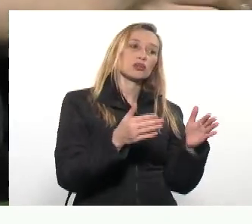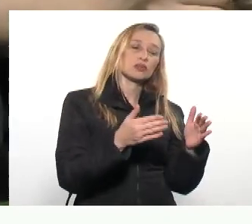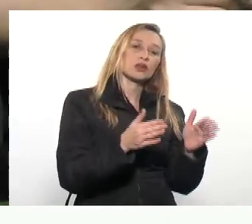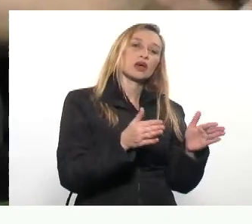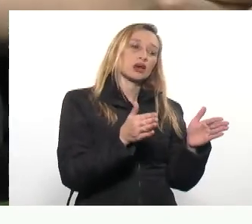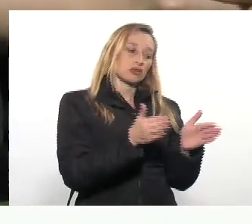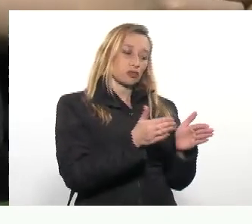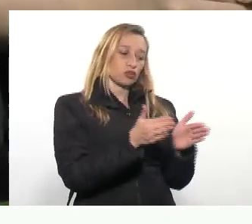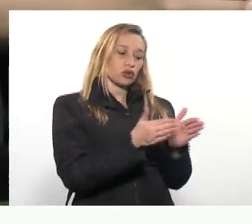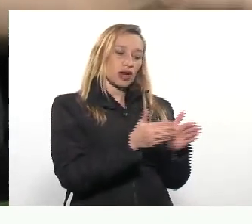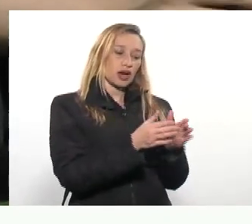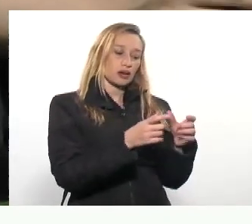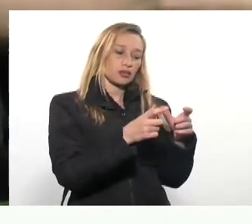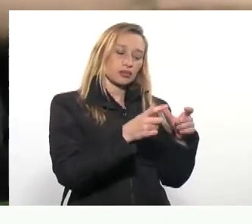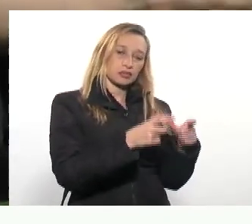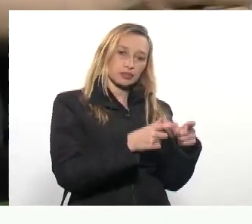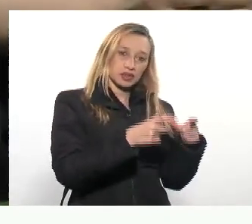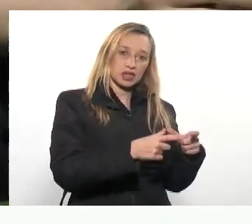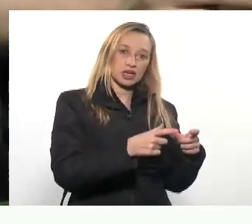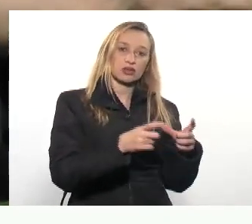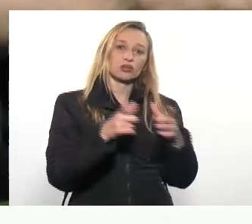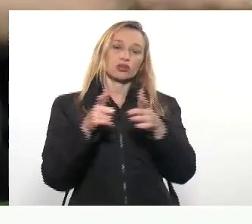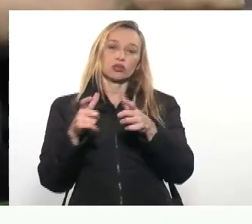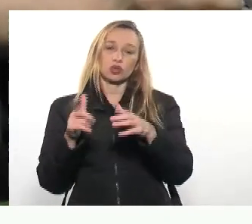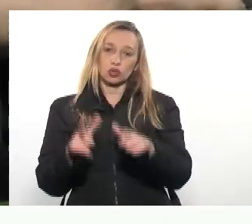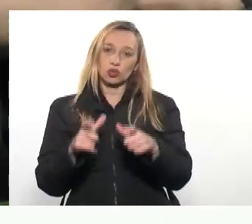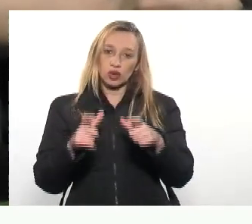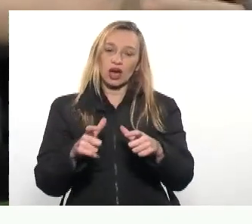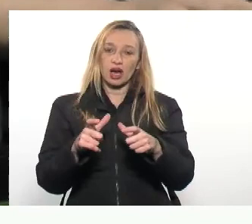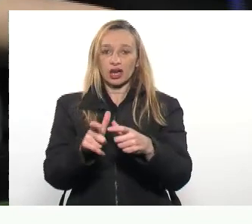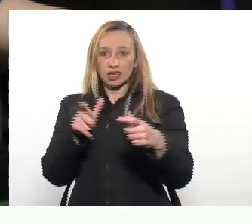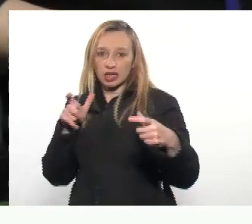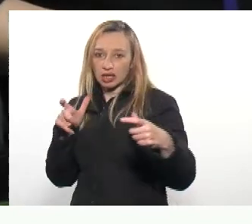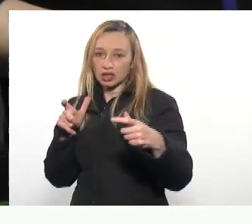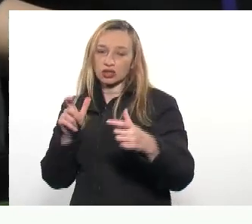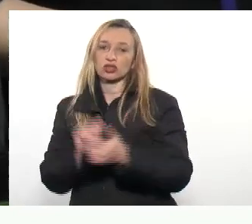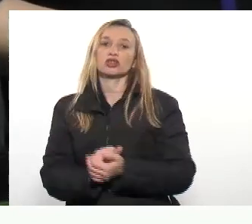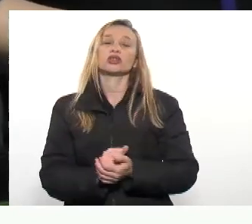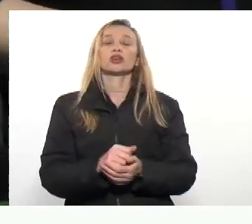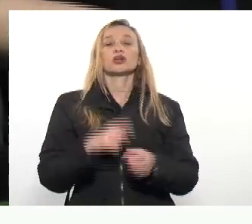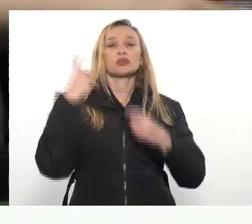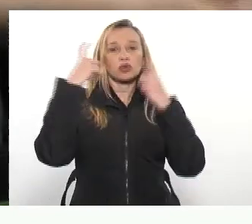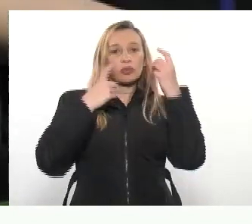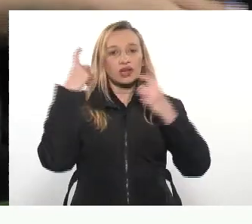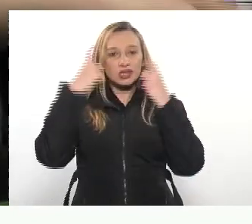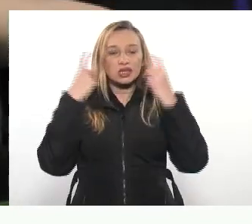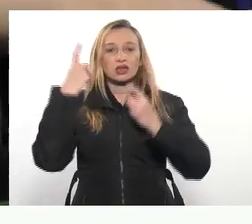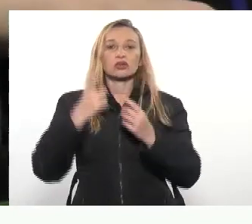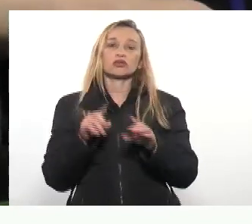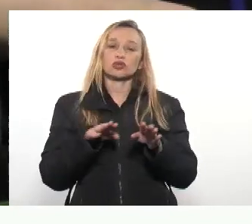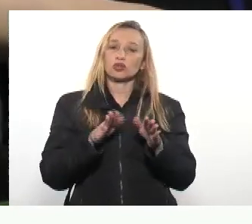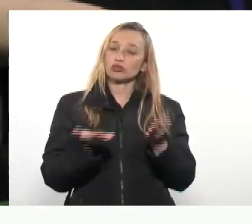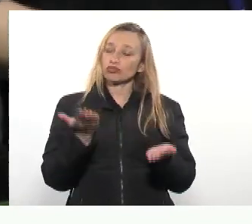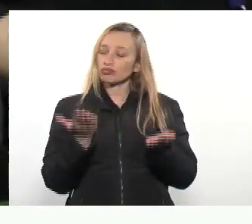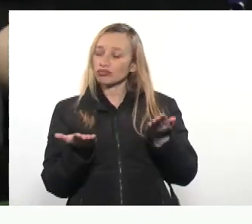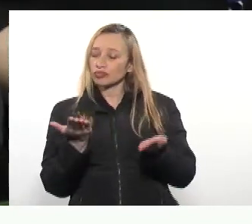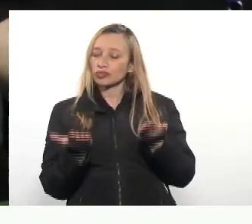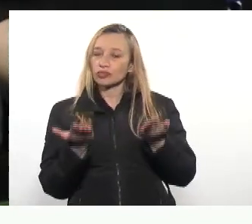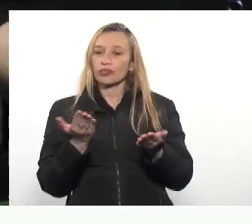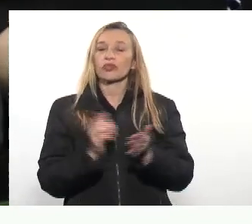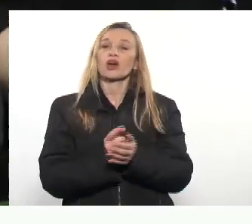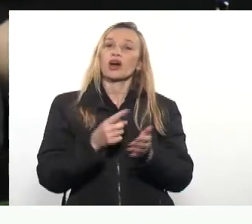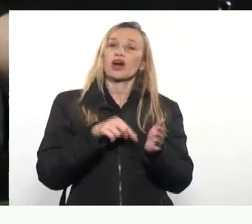empreendimento, evidente. Então, está em linha com a sua preocupação, quer dizer, nós estamos alinhados com ela, nós